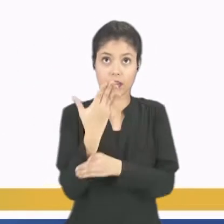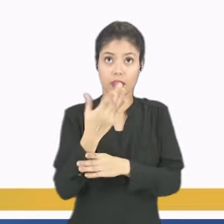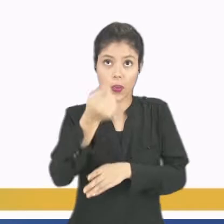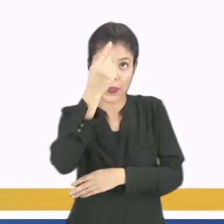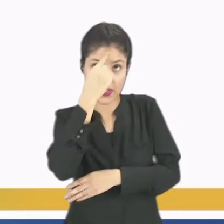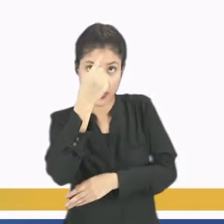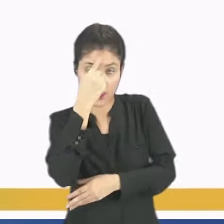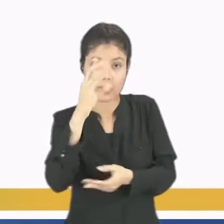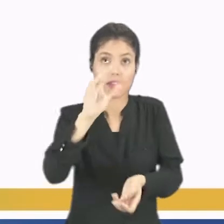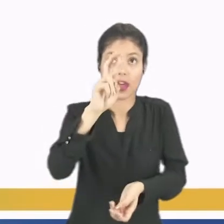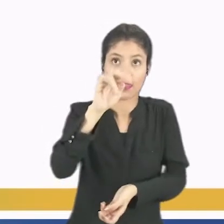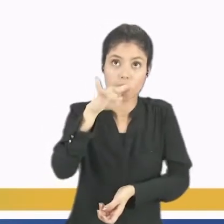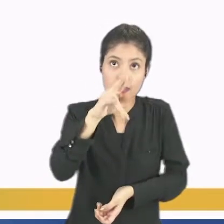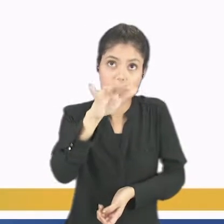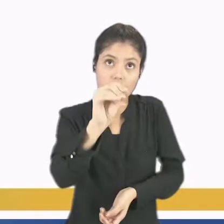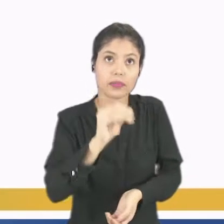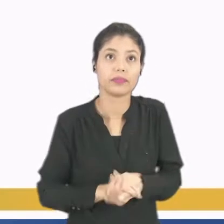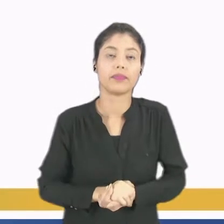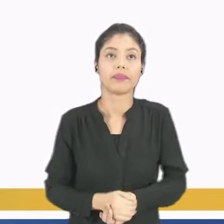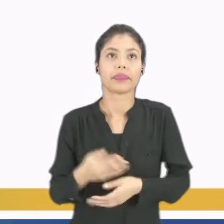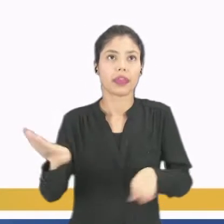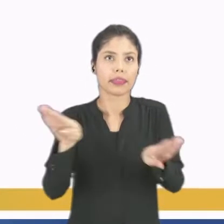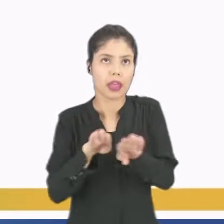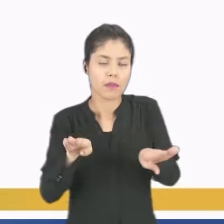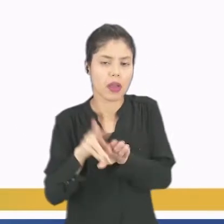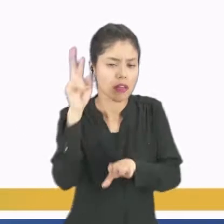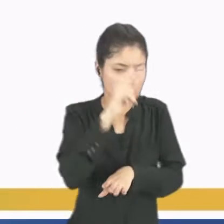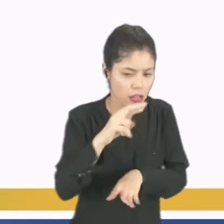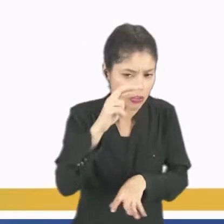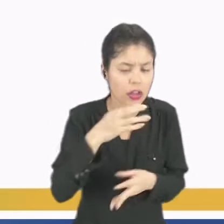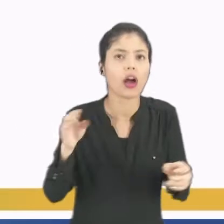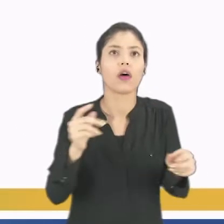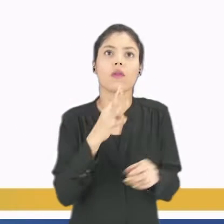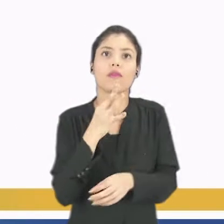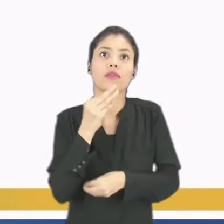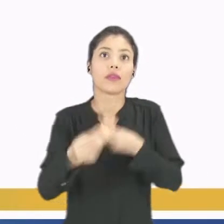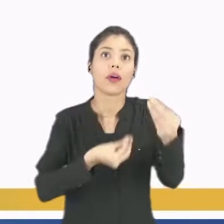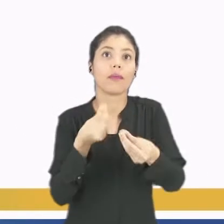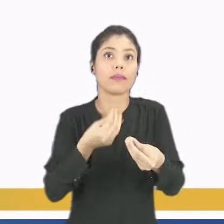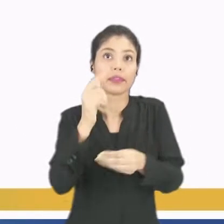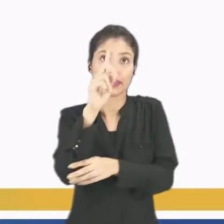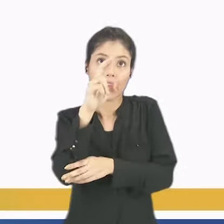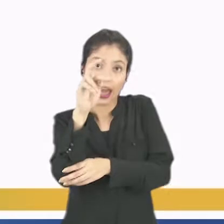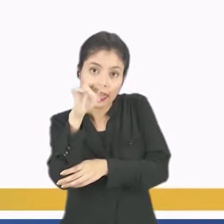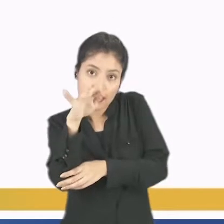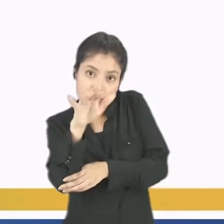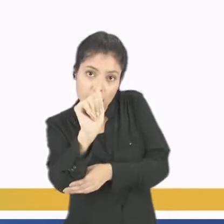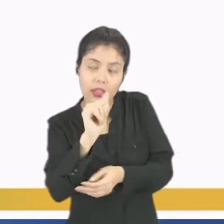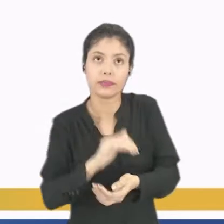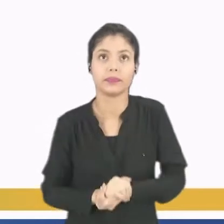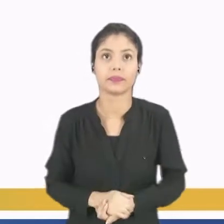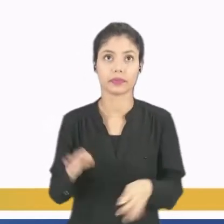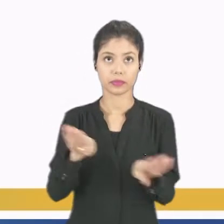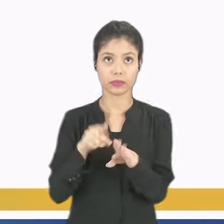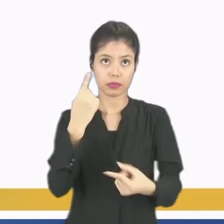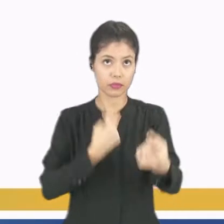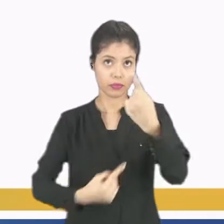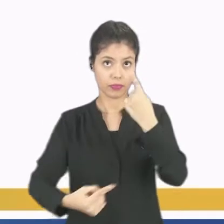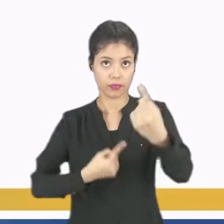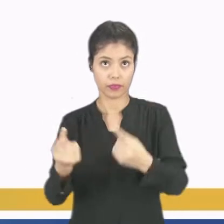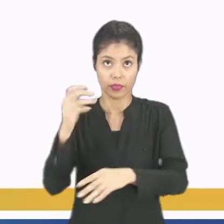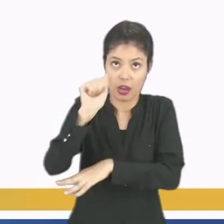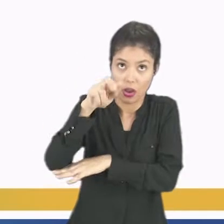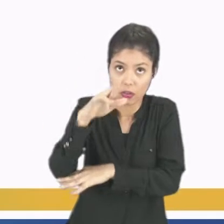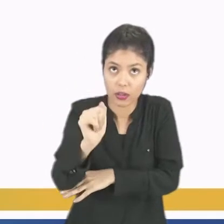do pensamento cartesiano, da geometria analítica, conhecida também como geometria cartesiana, certo? Ele relacionou